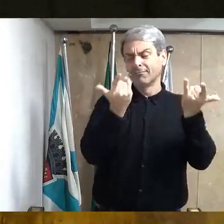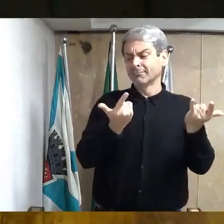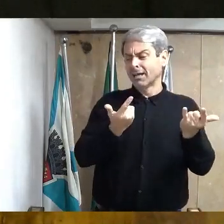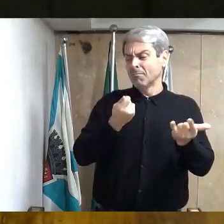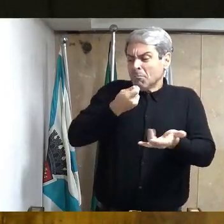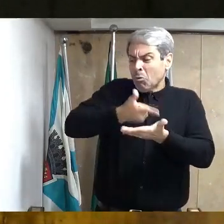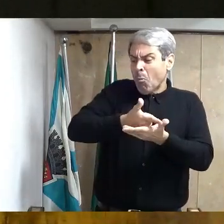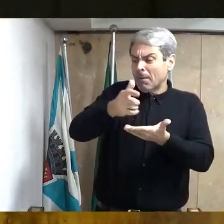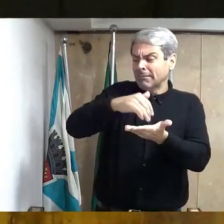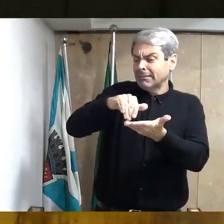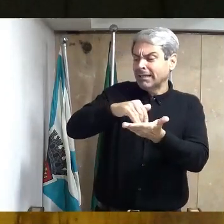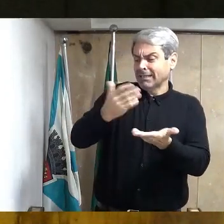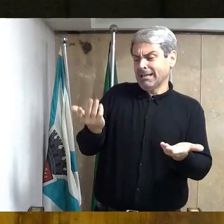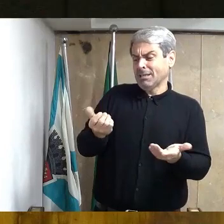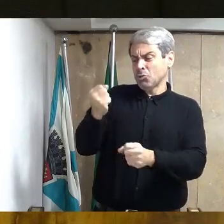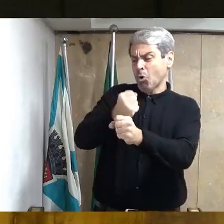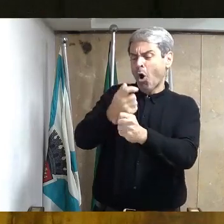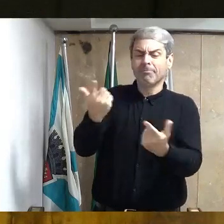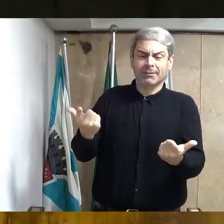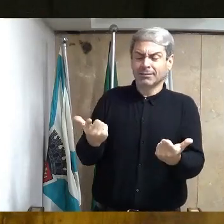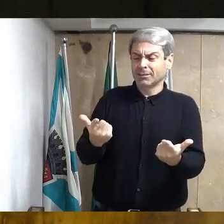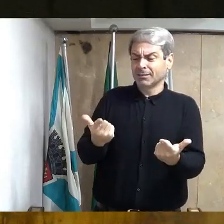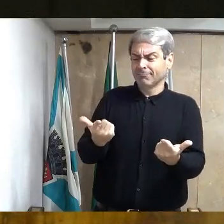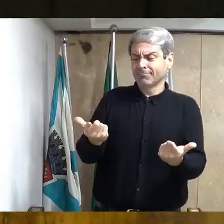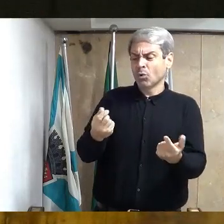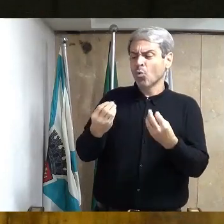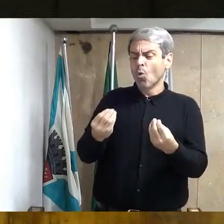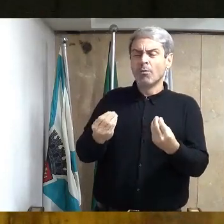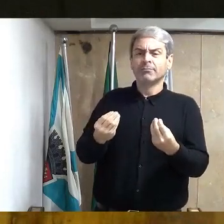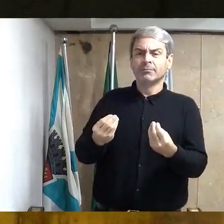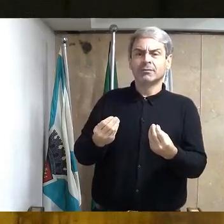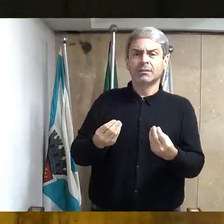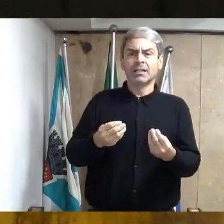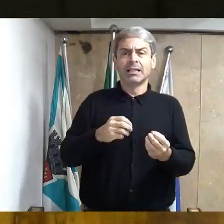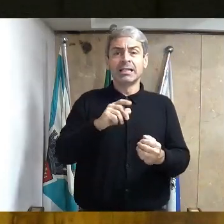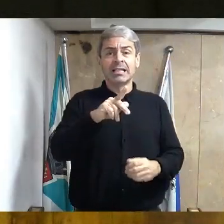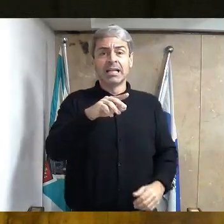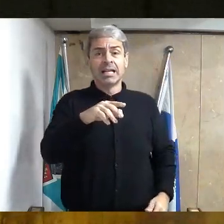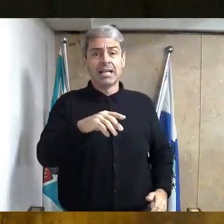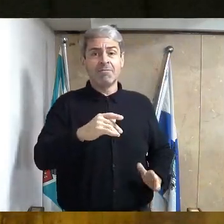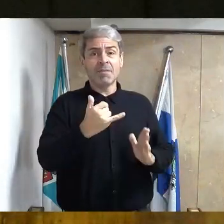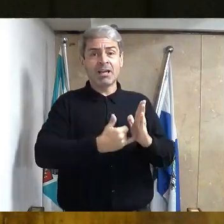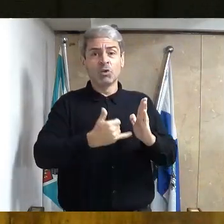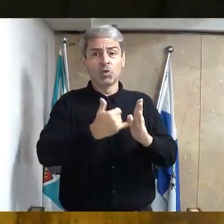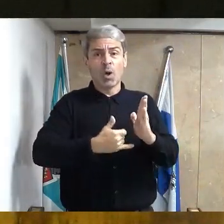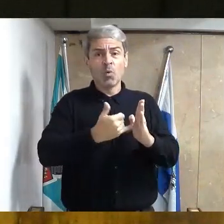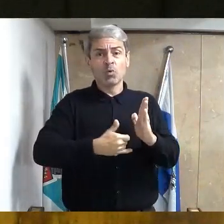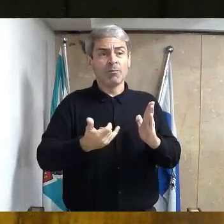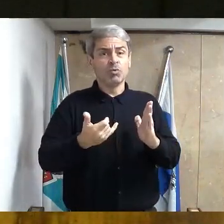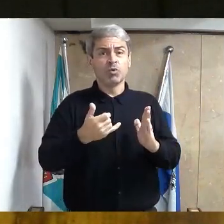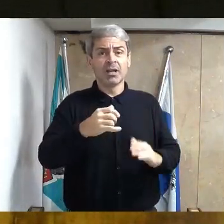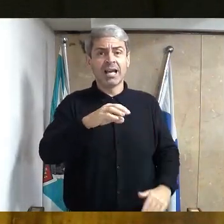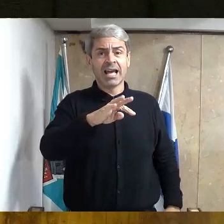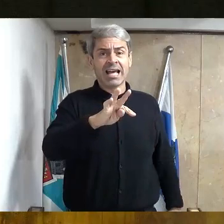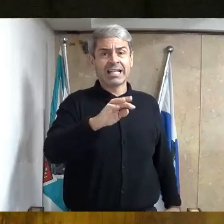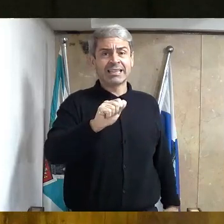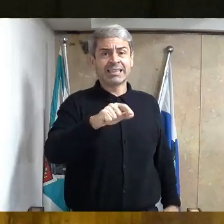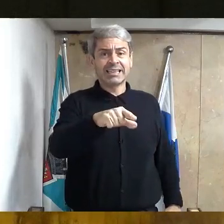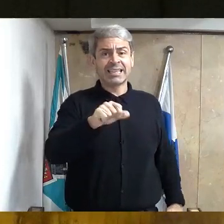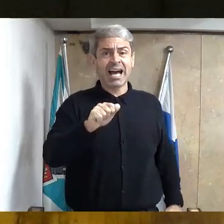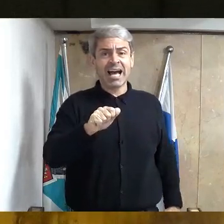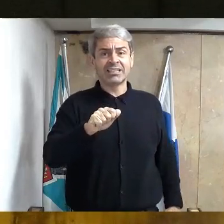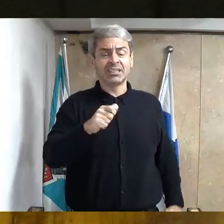já ouvi falar aqui absurdos de taxa até de 300 mil reais para fazer um REURBER. Então,